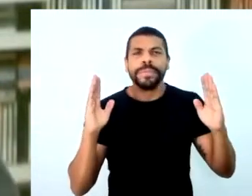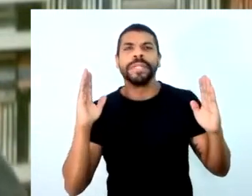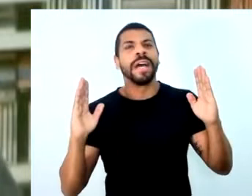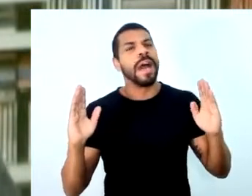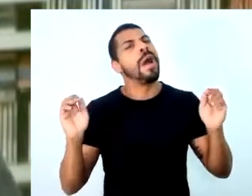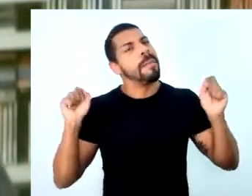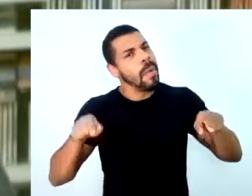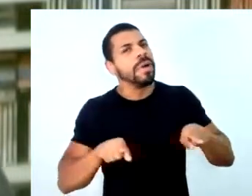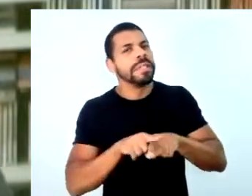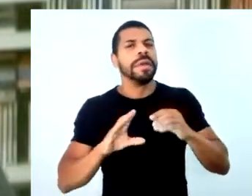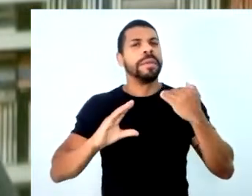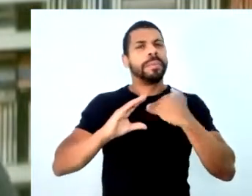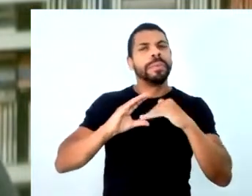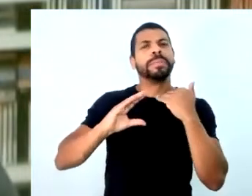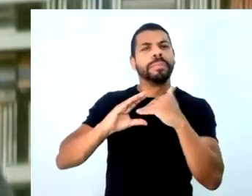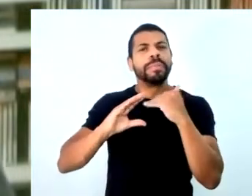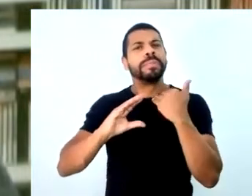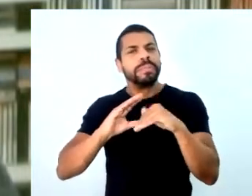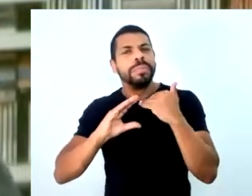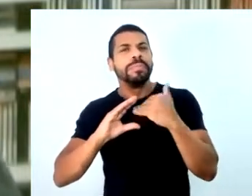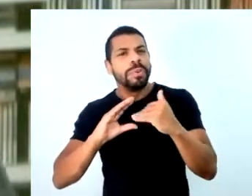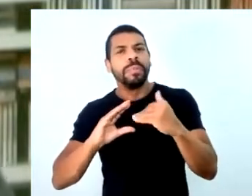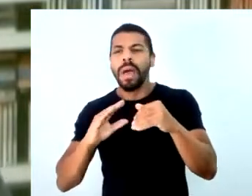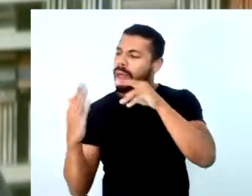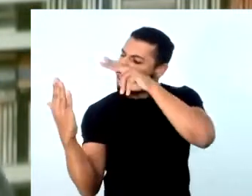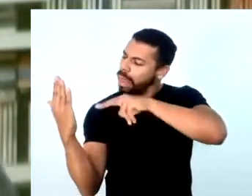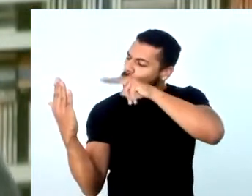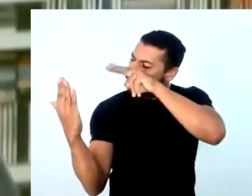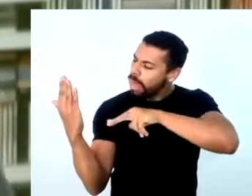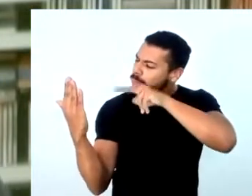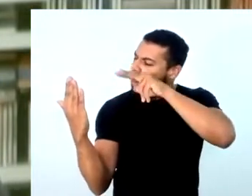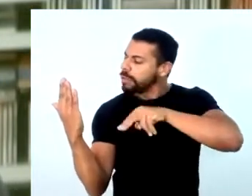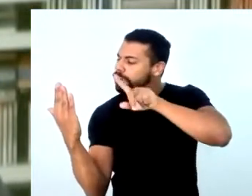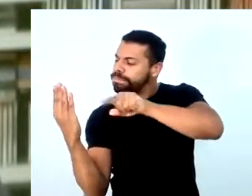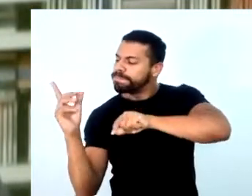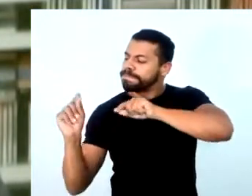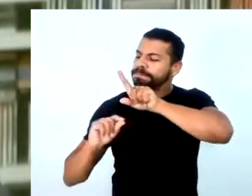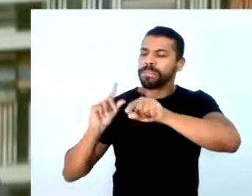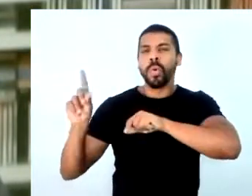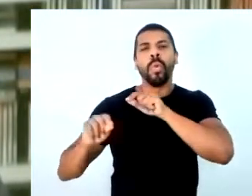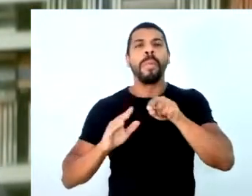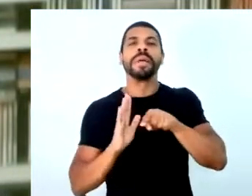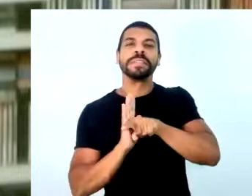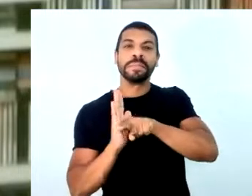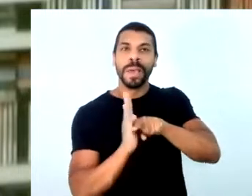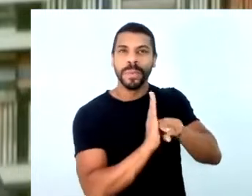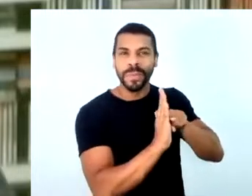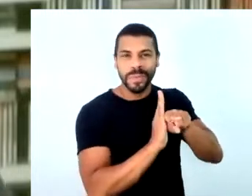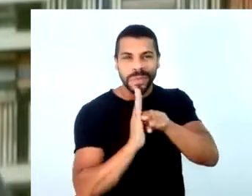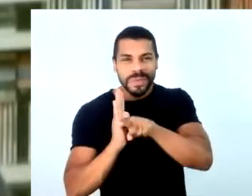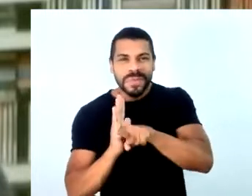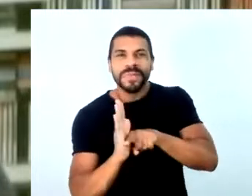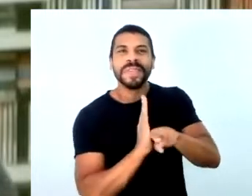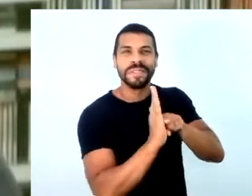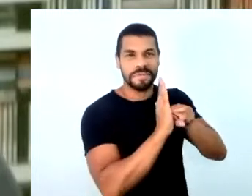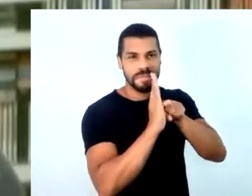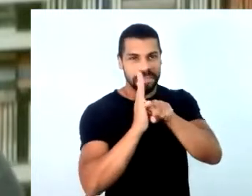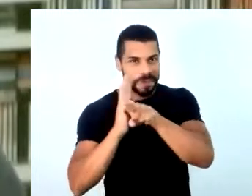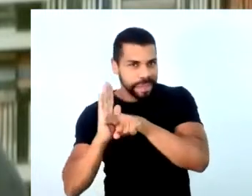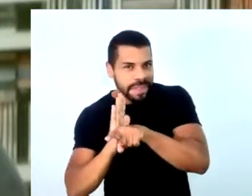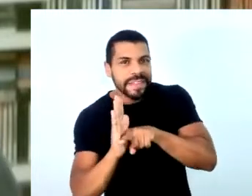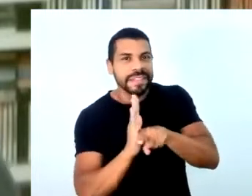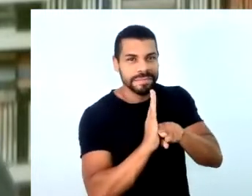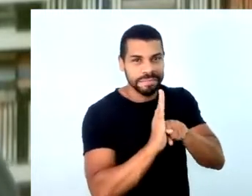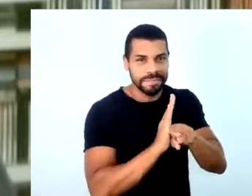dessa fala dela, mas podem já colocando as perguntas pelo chat, que a gente vai separando, e no final da fala da Natara a gente